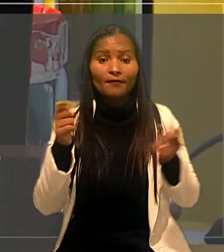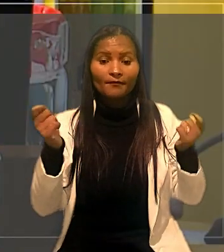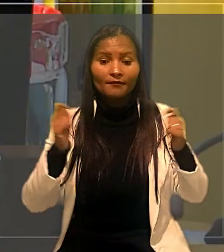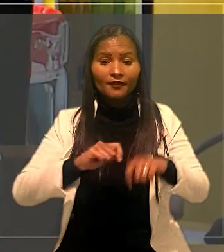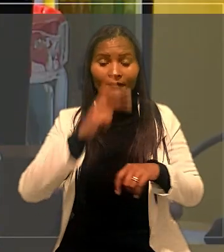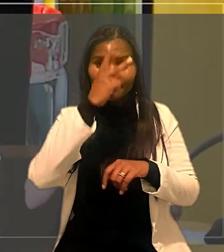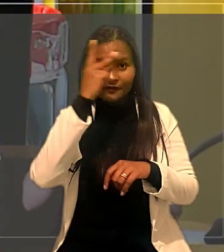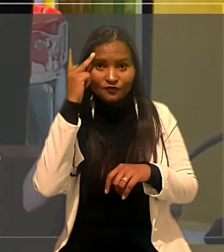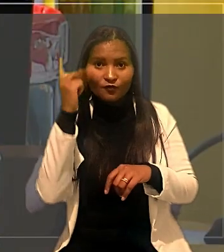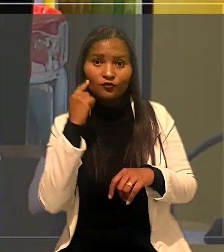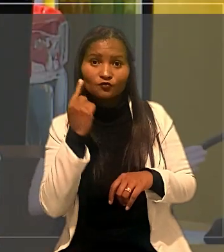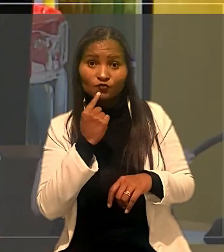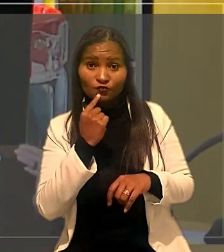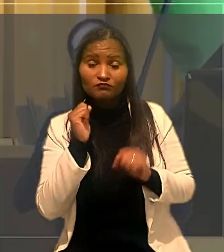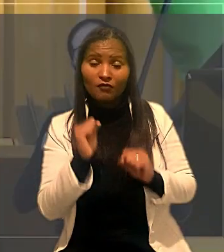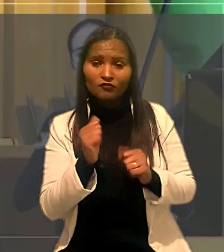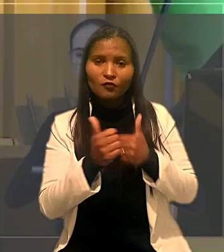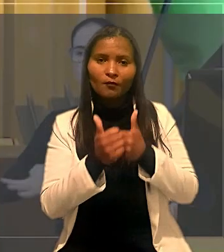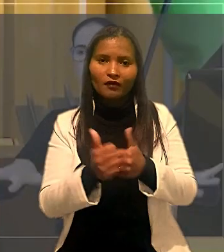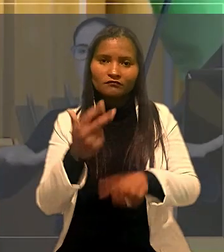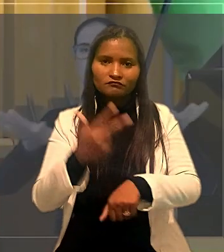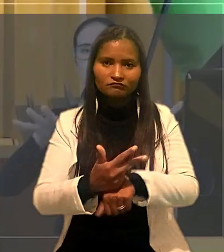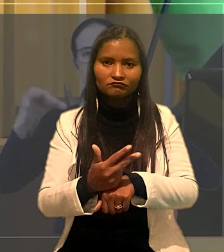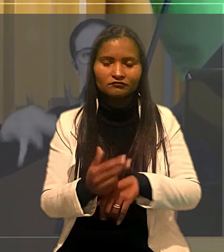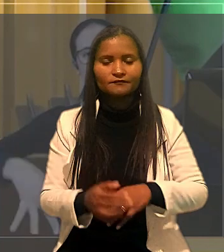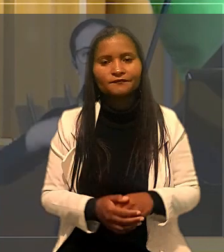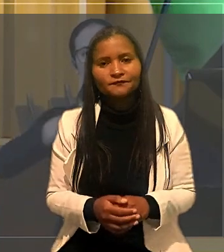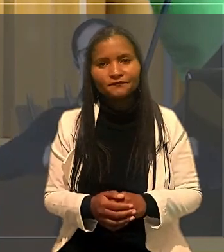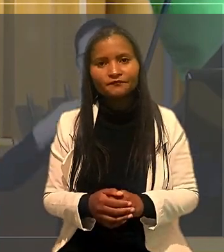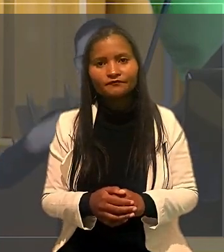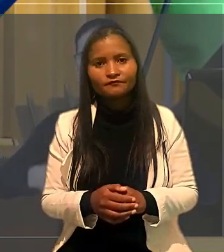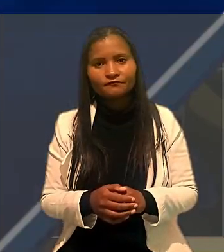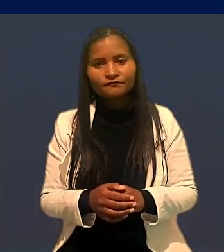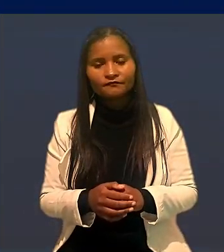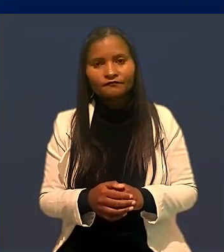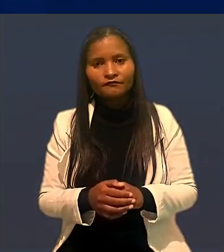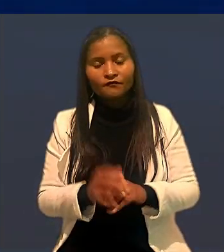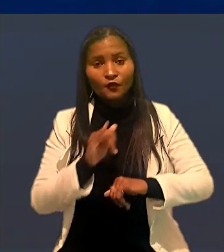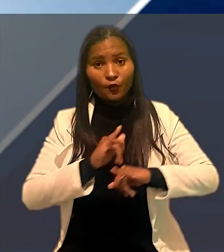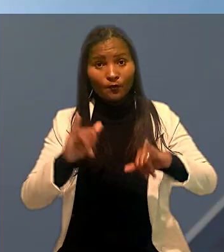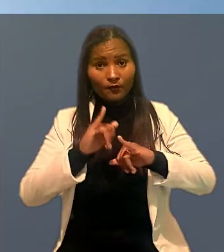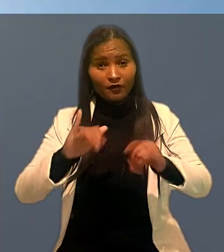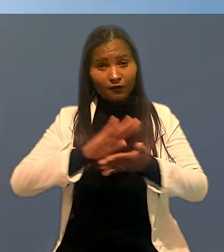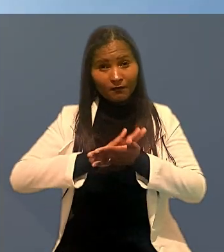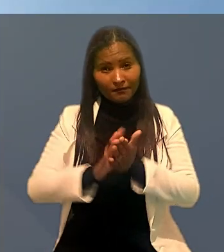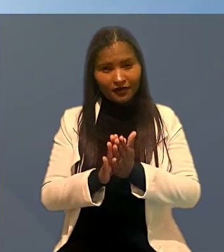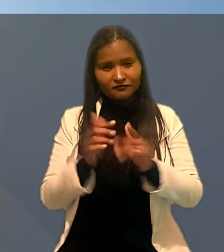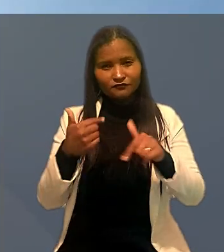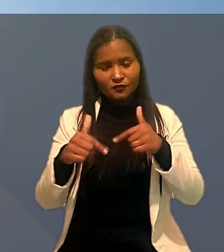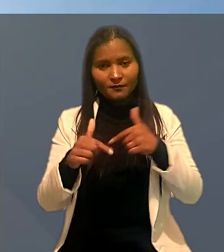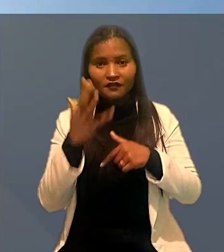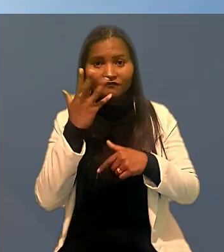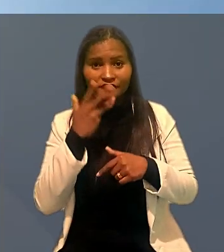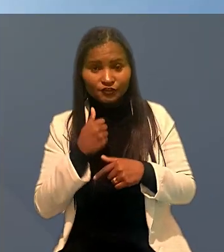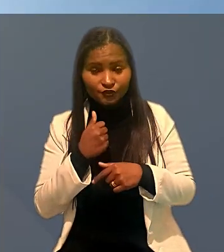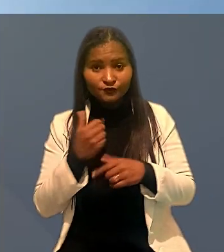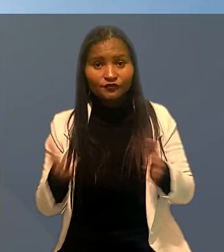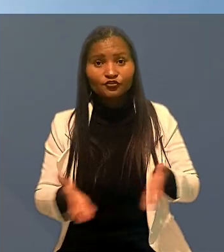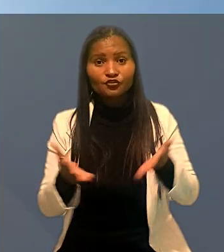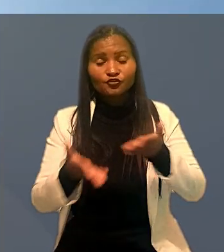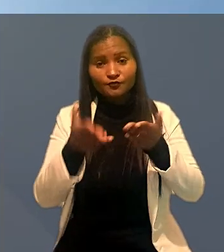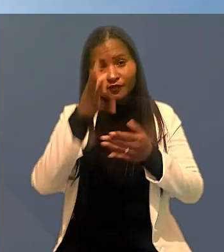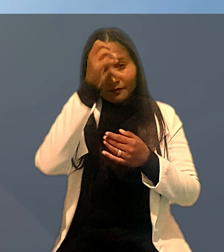é permitir que pessoas surdas possam acompanhar as gravações. O Programa de Combate ao Trabalho Infantil